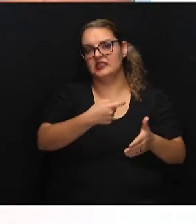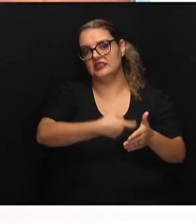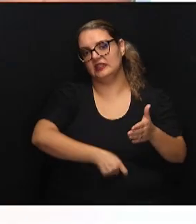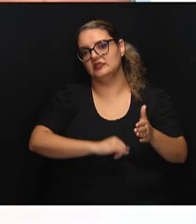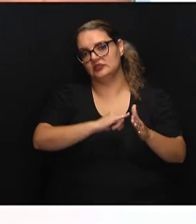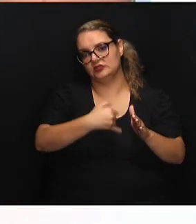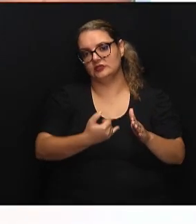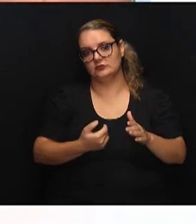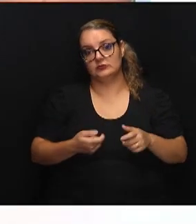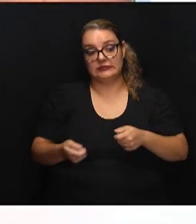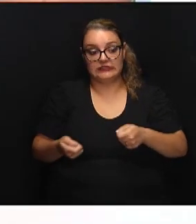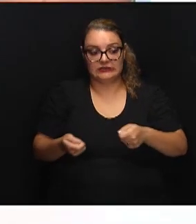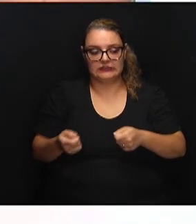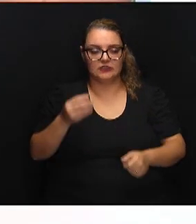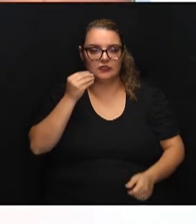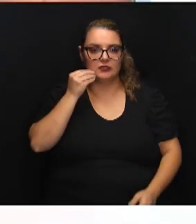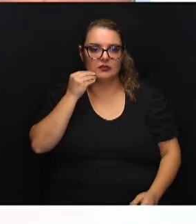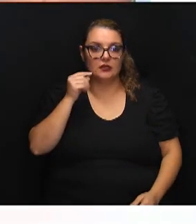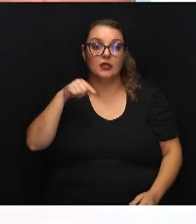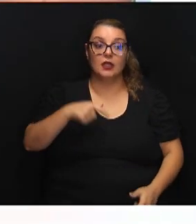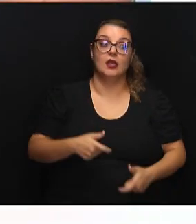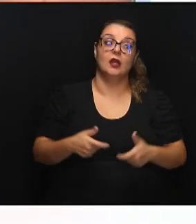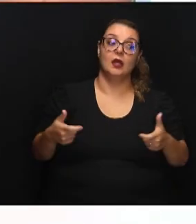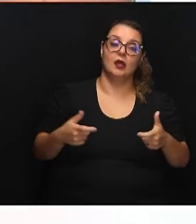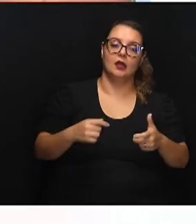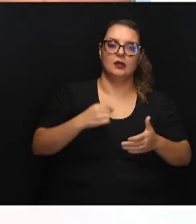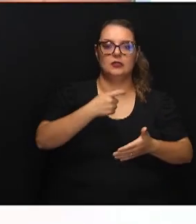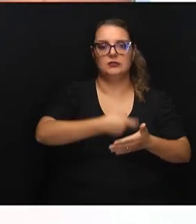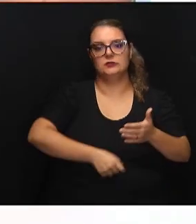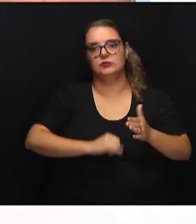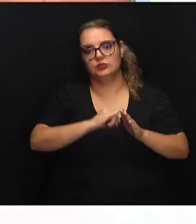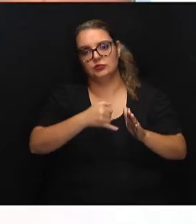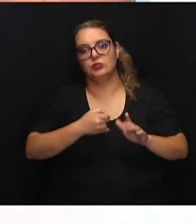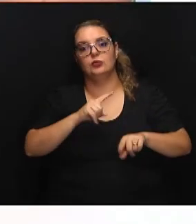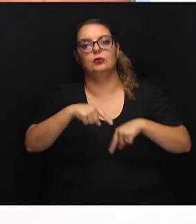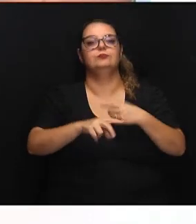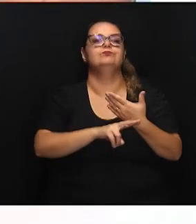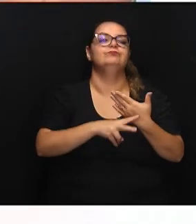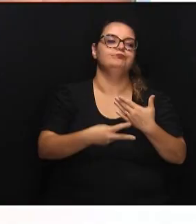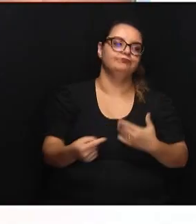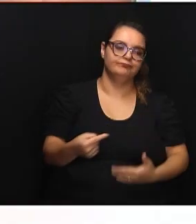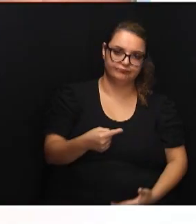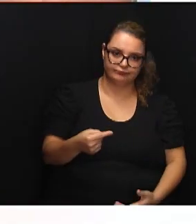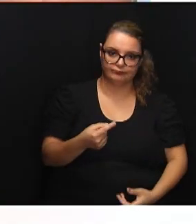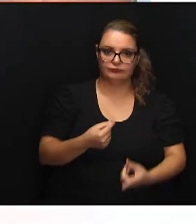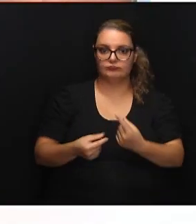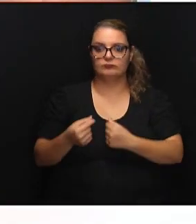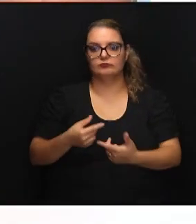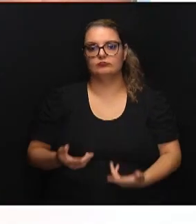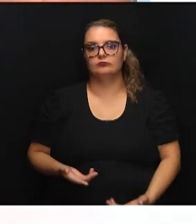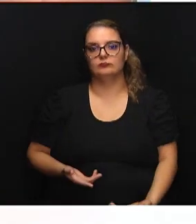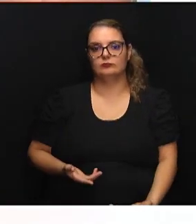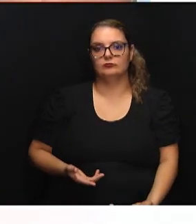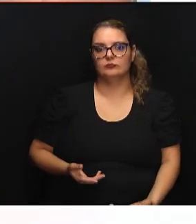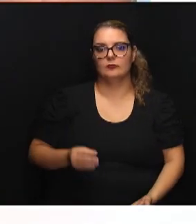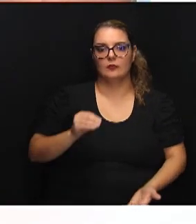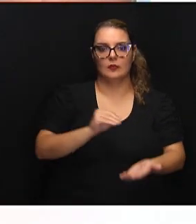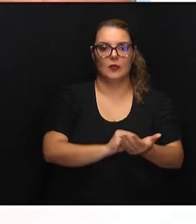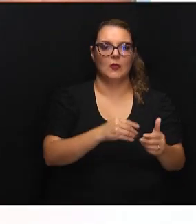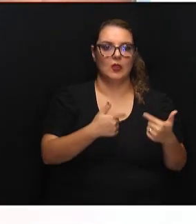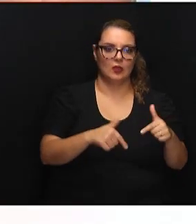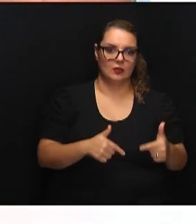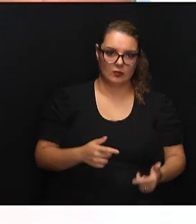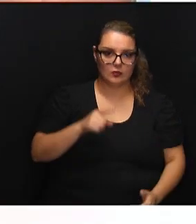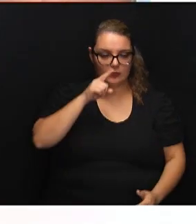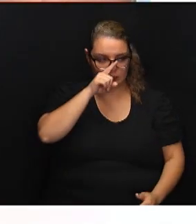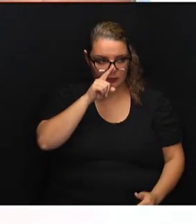tentar segurar. E esse aumento de taxa de juros traz outros efeitos negativos sobre a economia. Desemprego, risco de